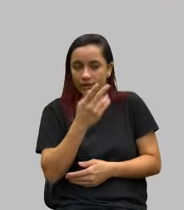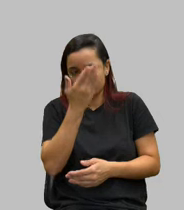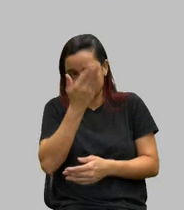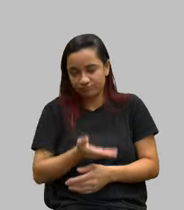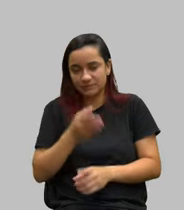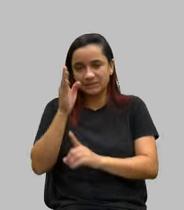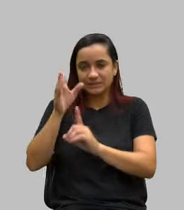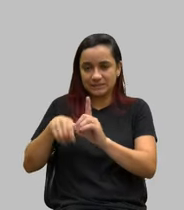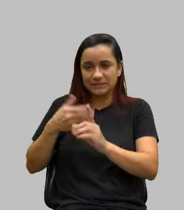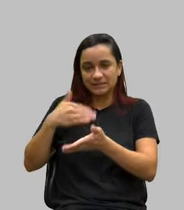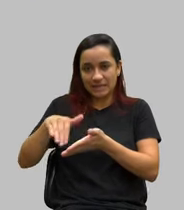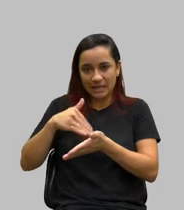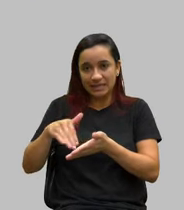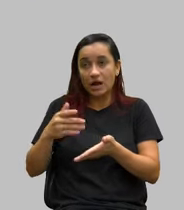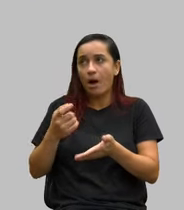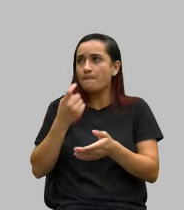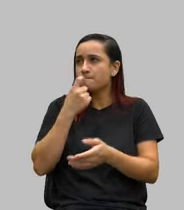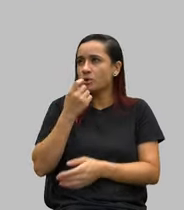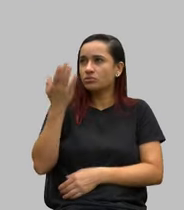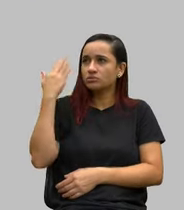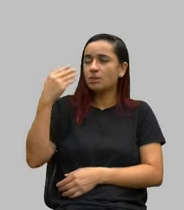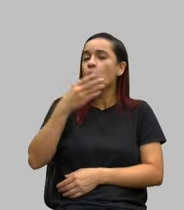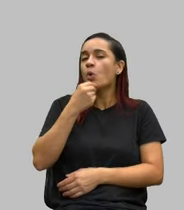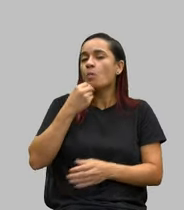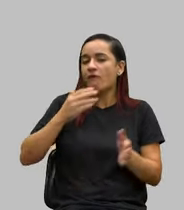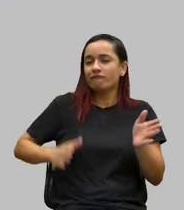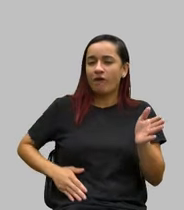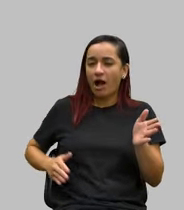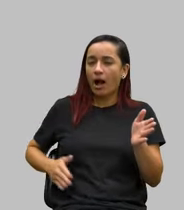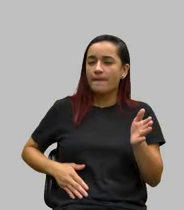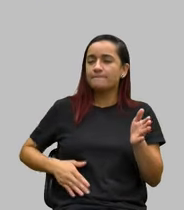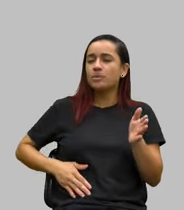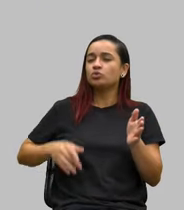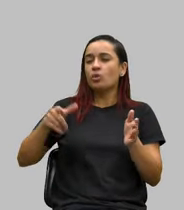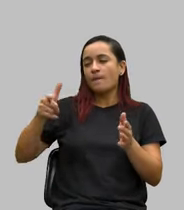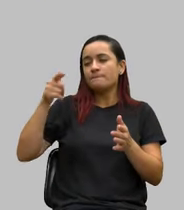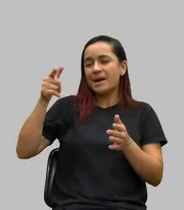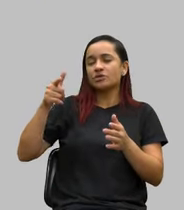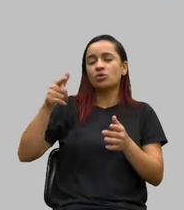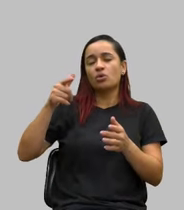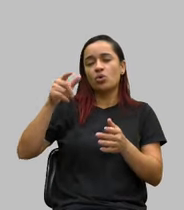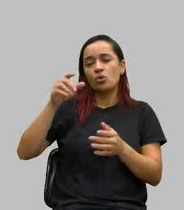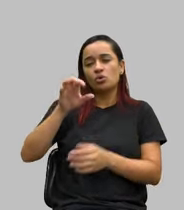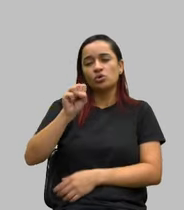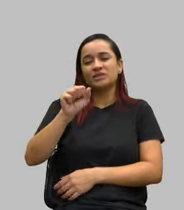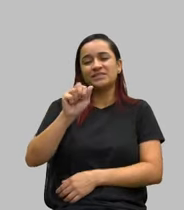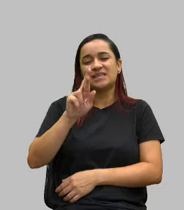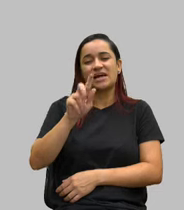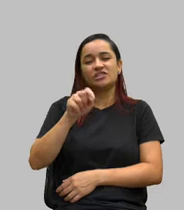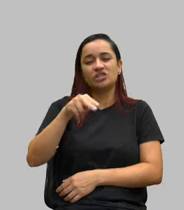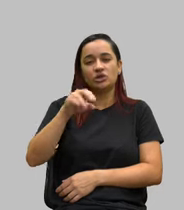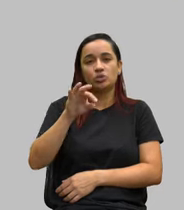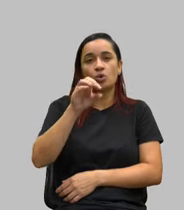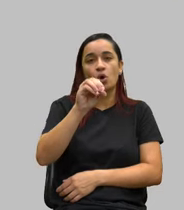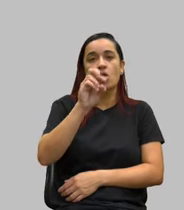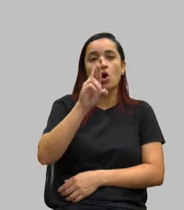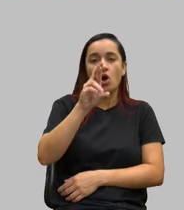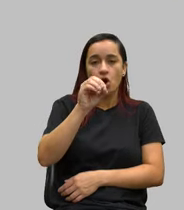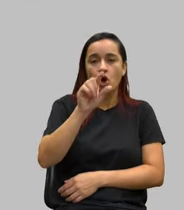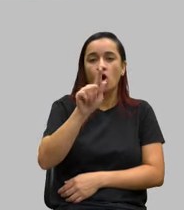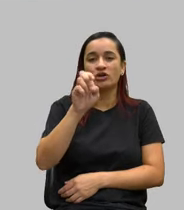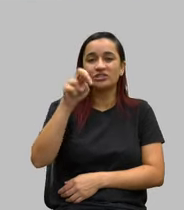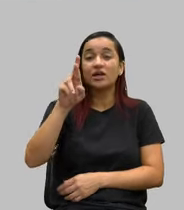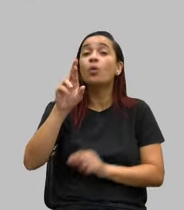tempo vag um do bandido que matou o sargento Roger dias o cara com o telefone celular dentro da